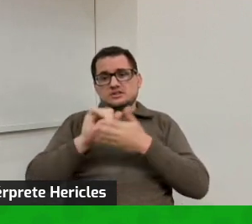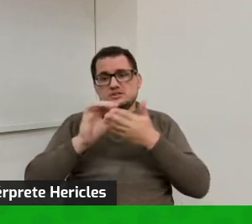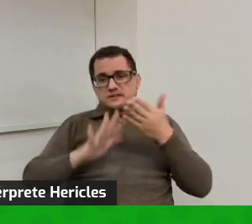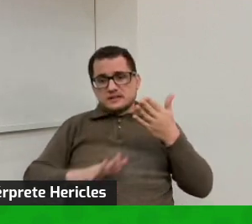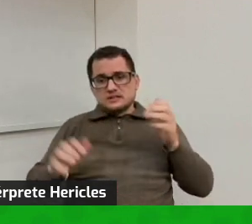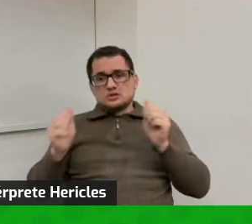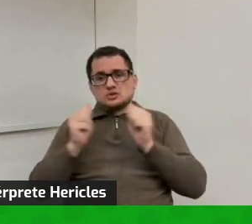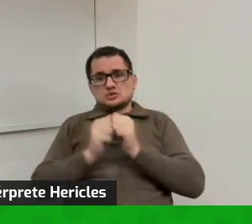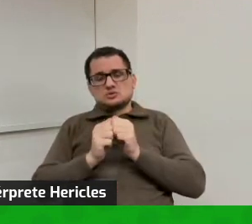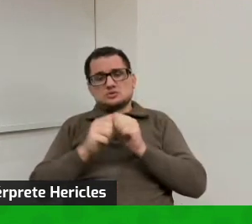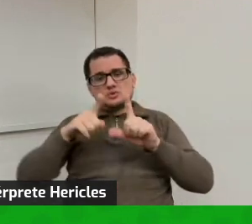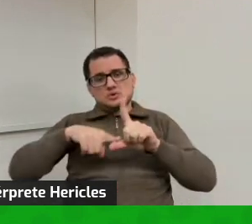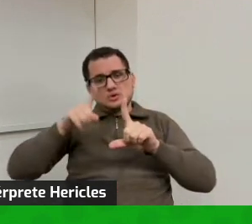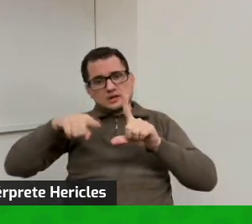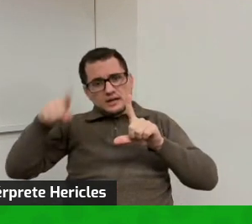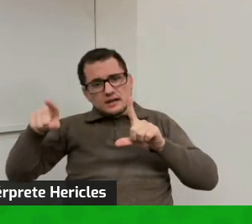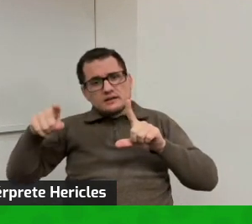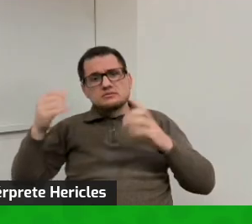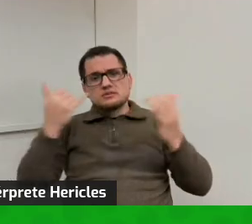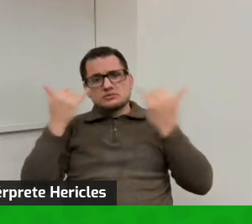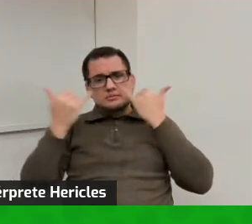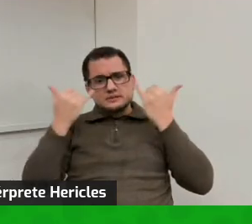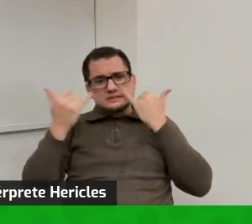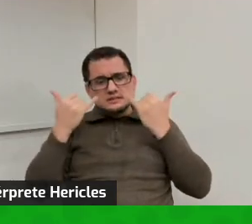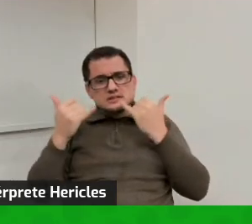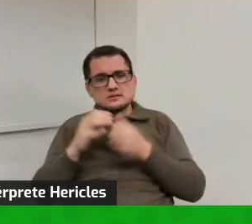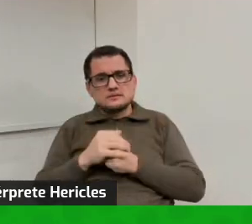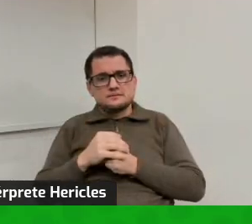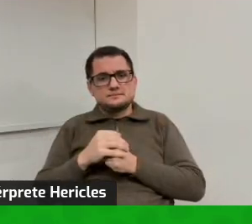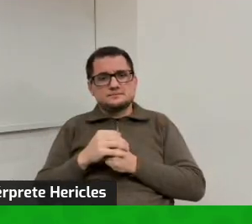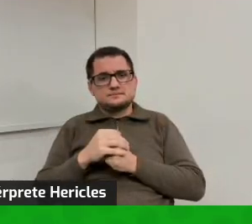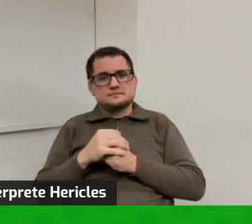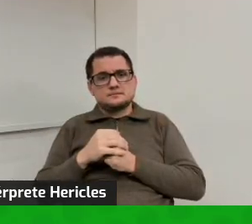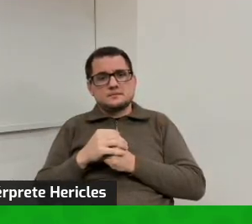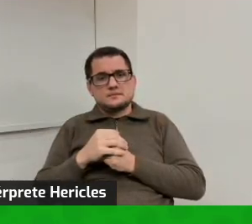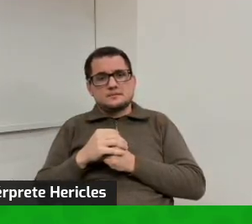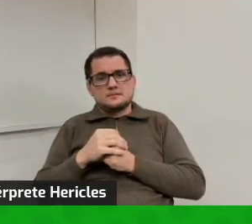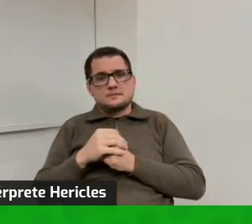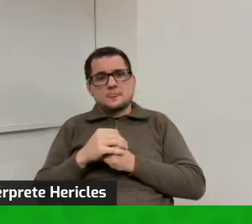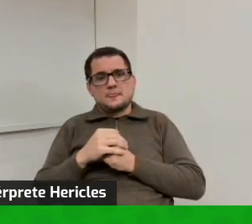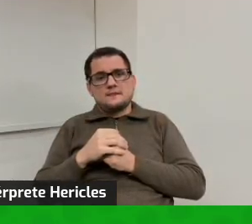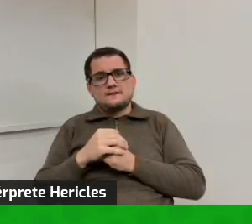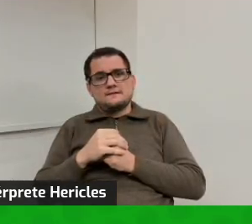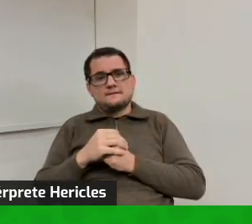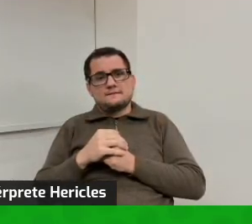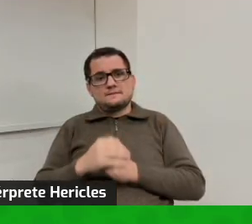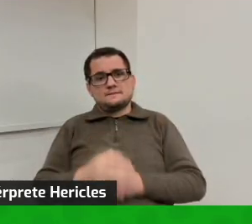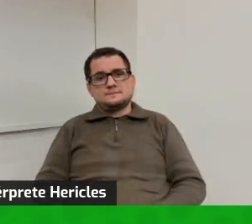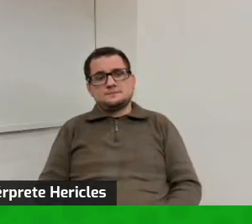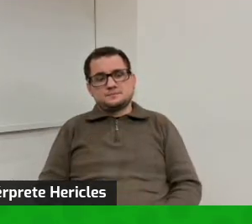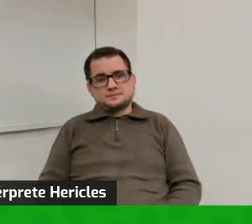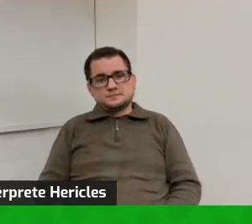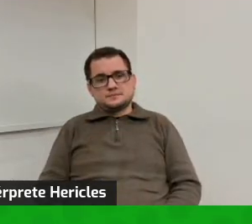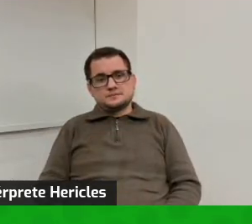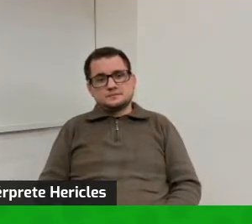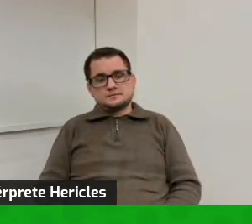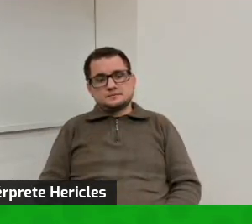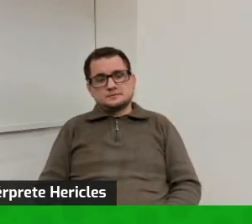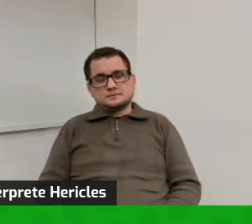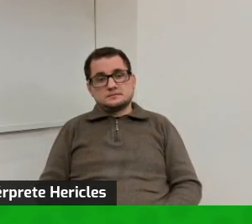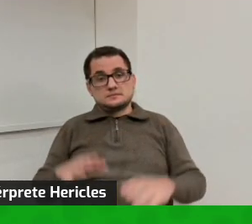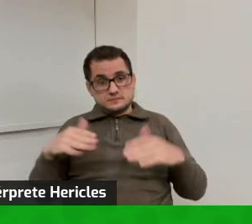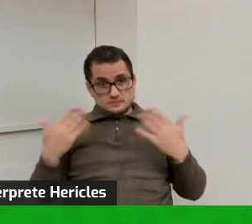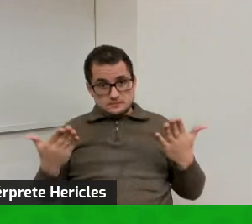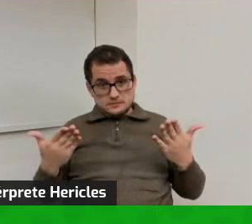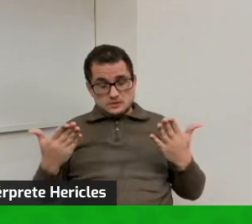gráficos, os dados, puxar ali de um lado para o outro e tudo mais. Bom, então, acredito que da